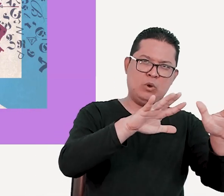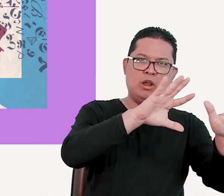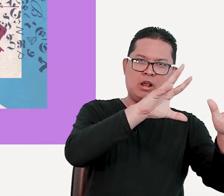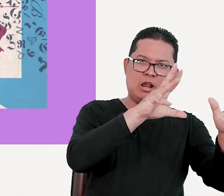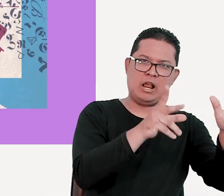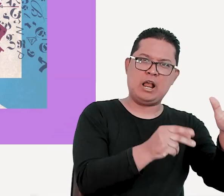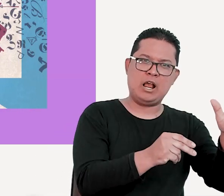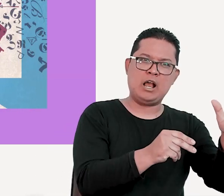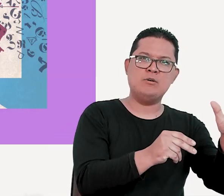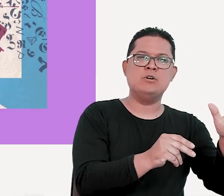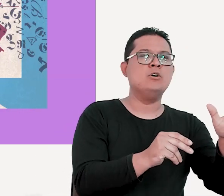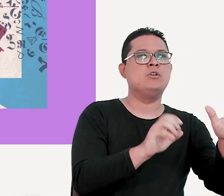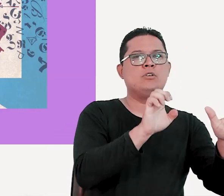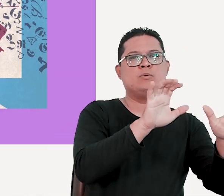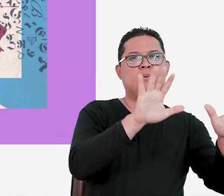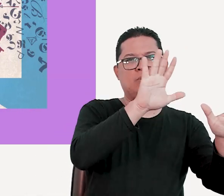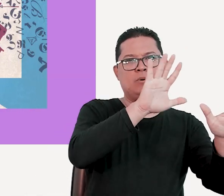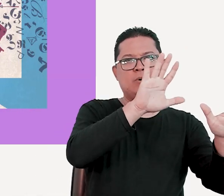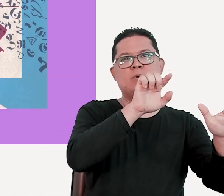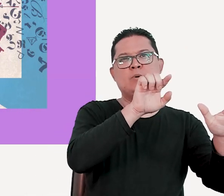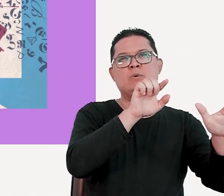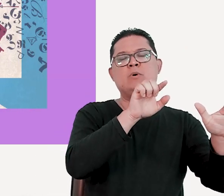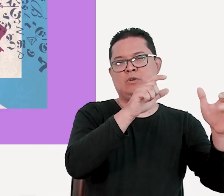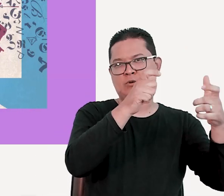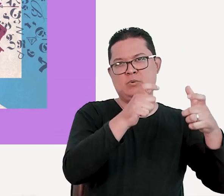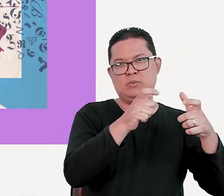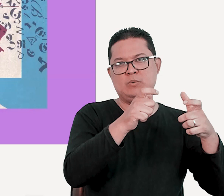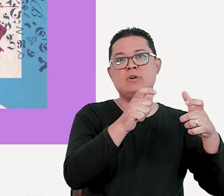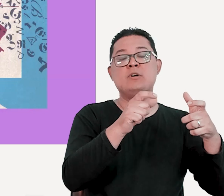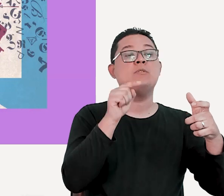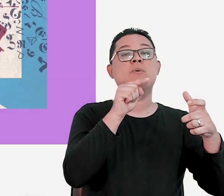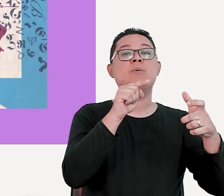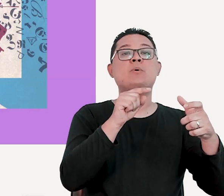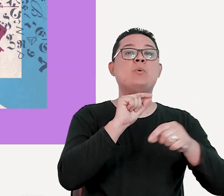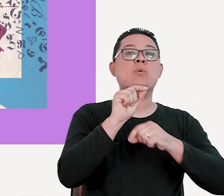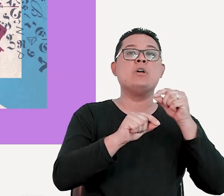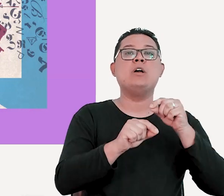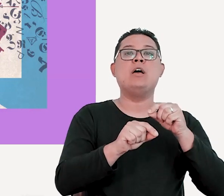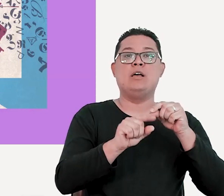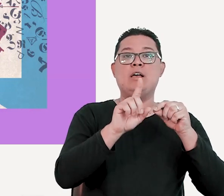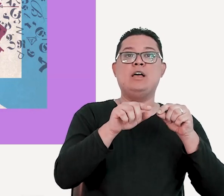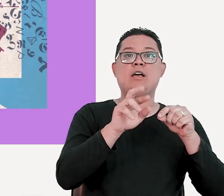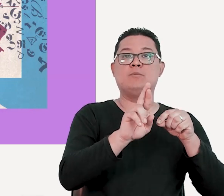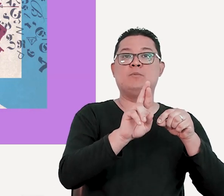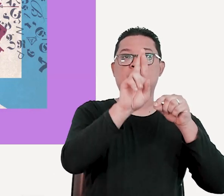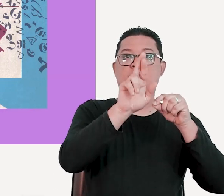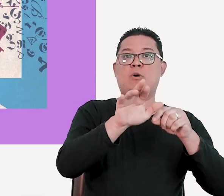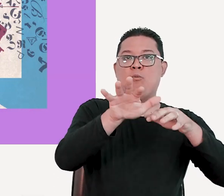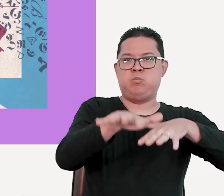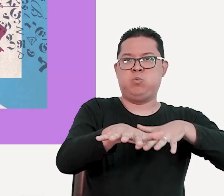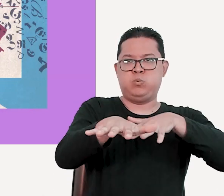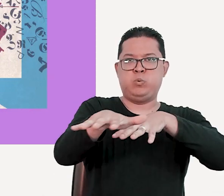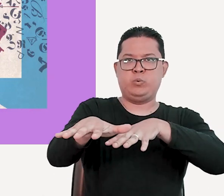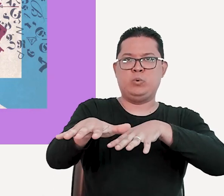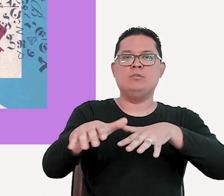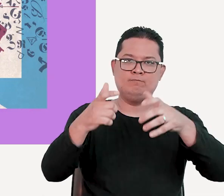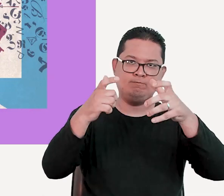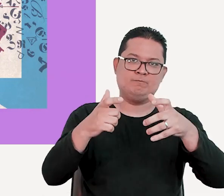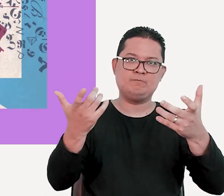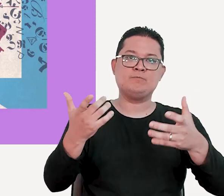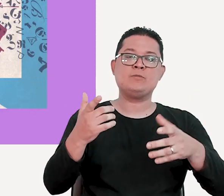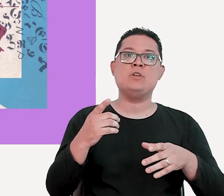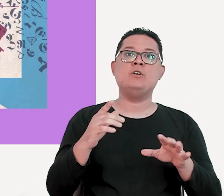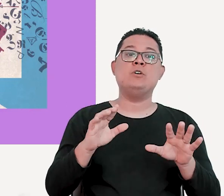por esse Estreito de Gibraltar. Ela é um domínio do Reino Unido. Então, a gente fala Gibraltar,